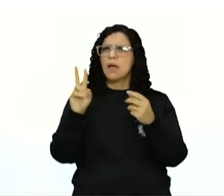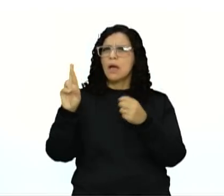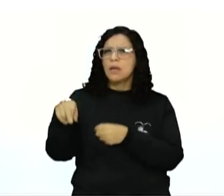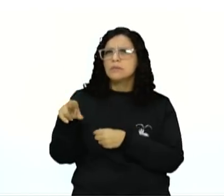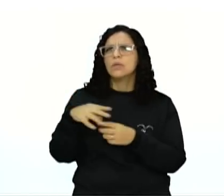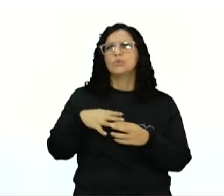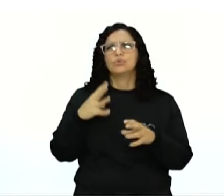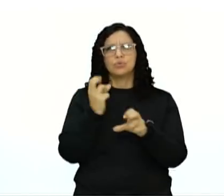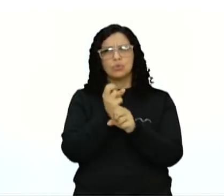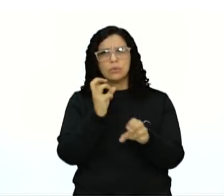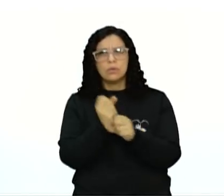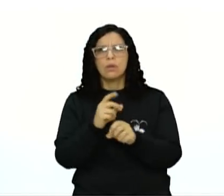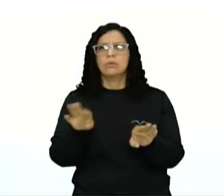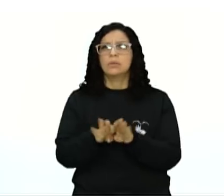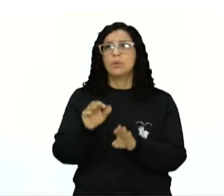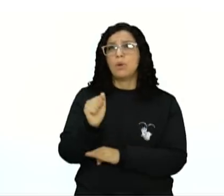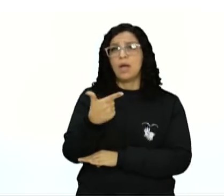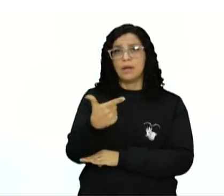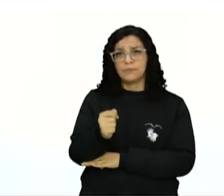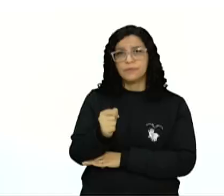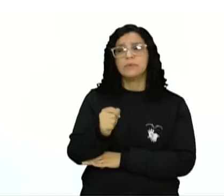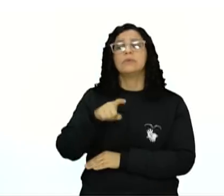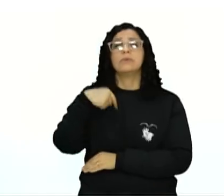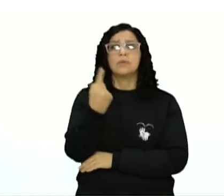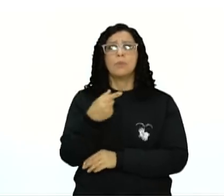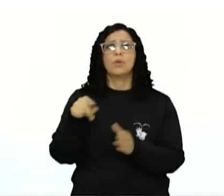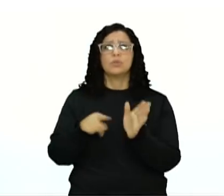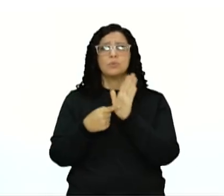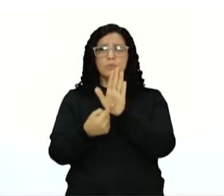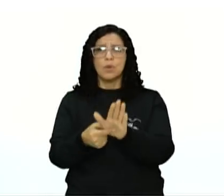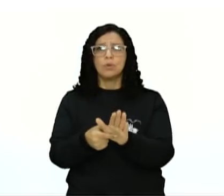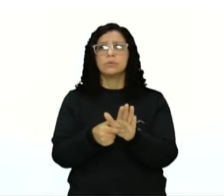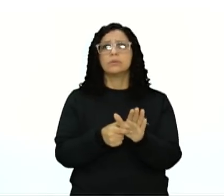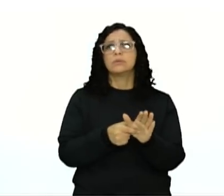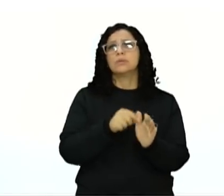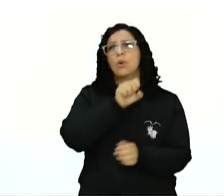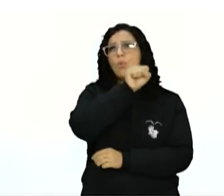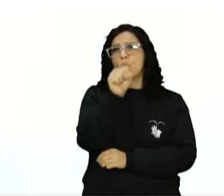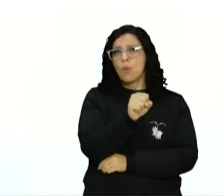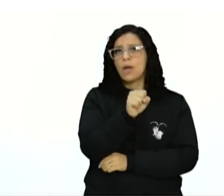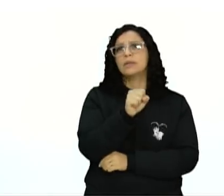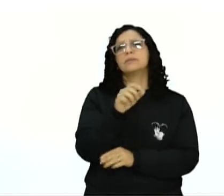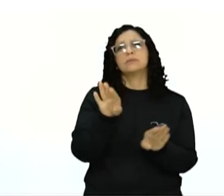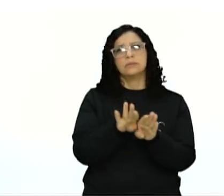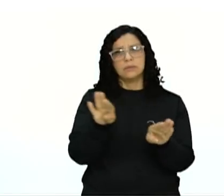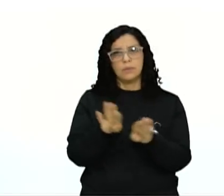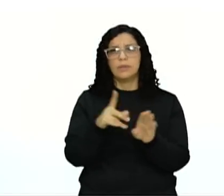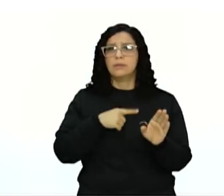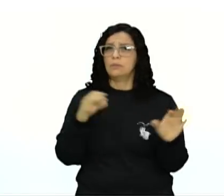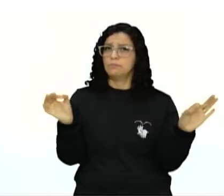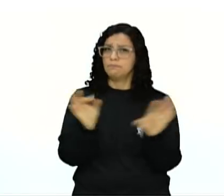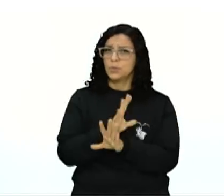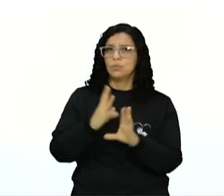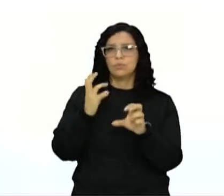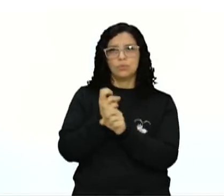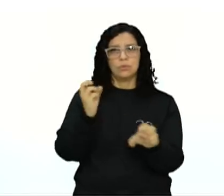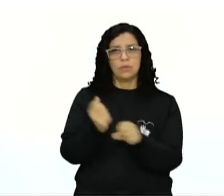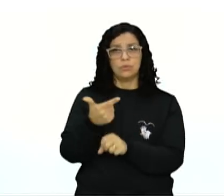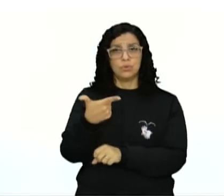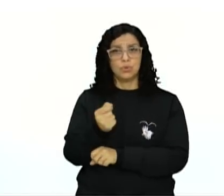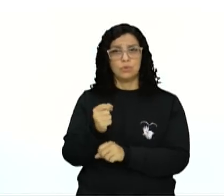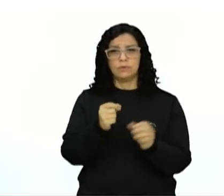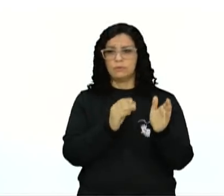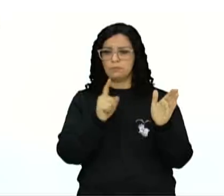razão, calculei aqui o A20, calculei aqui a soma e tá lá bonitinho a soma dos 20 primeiros